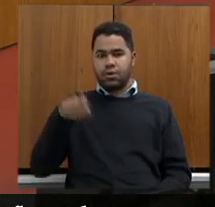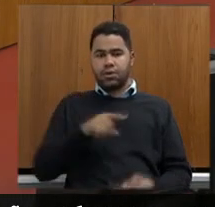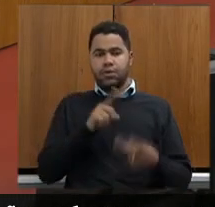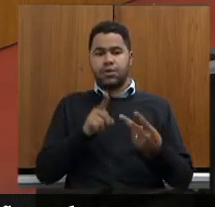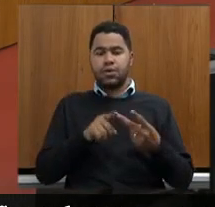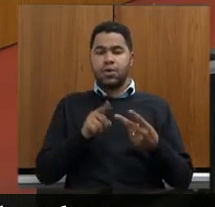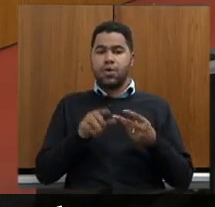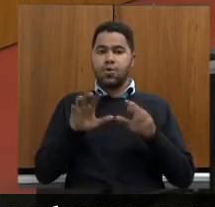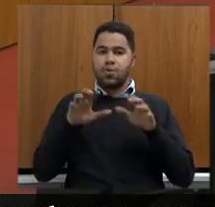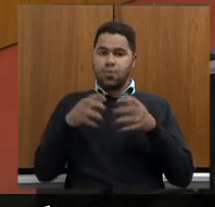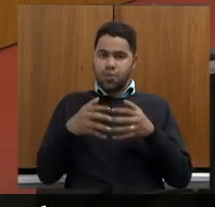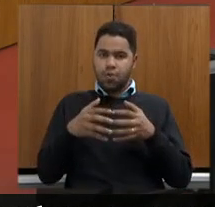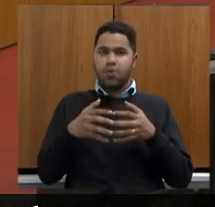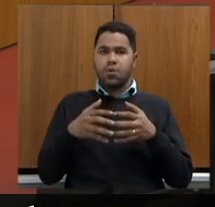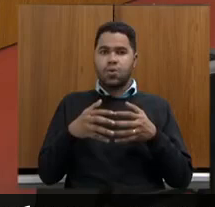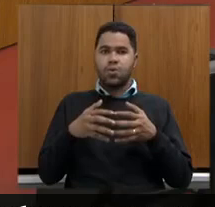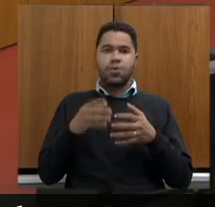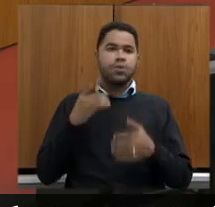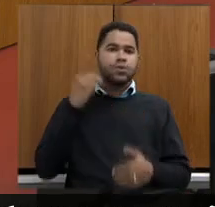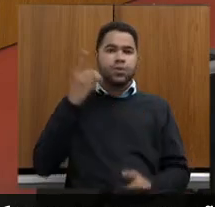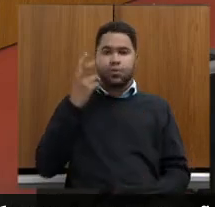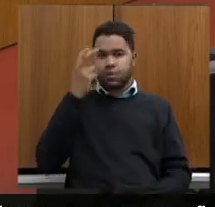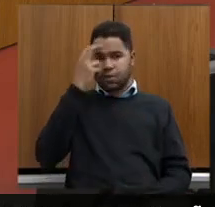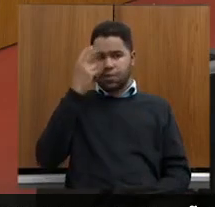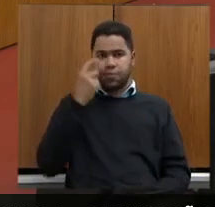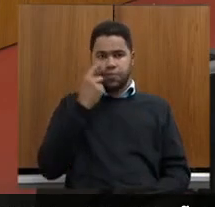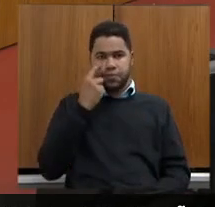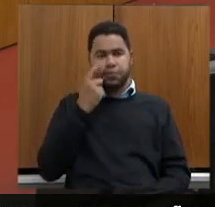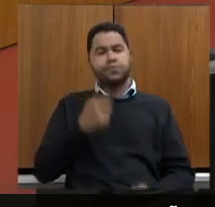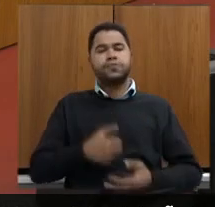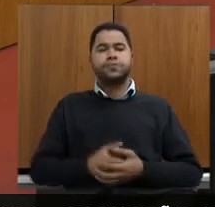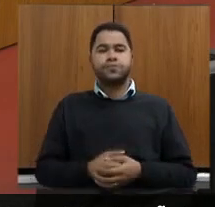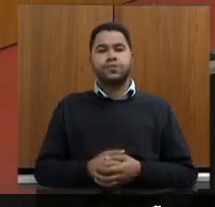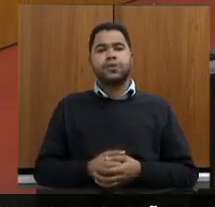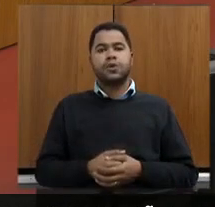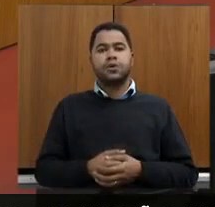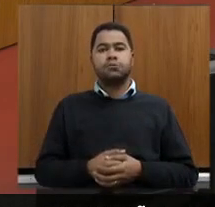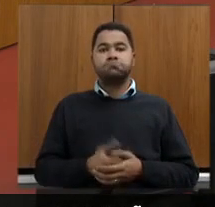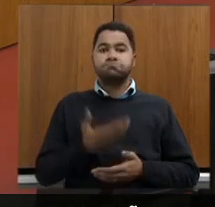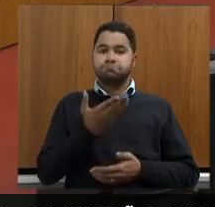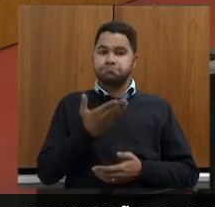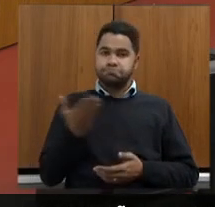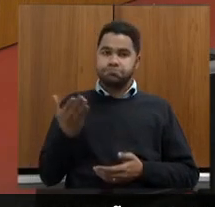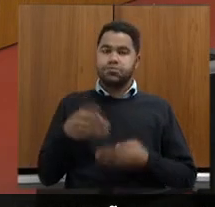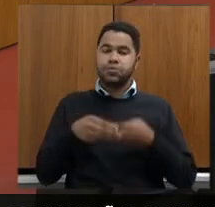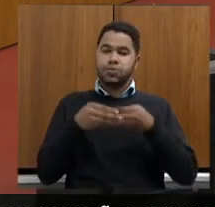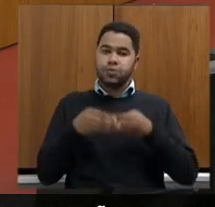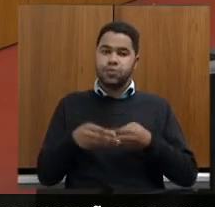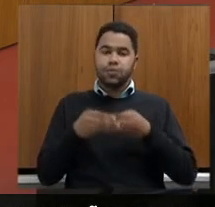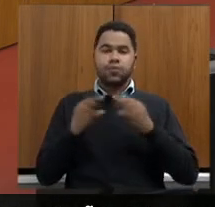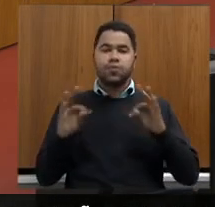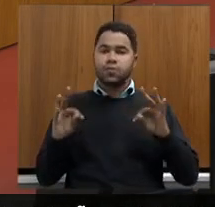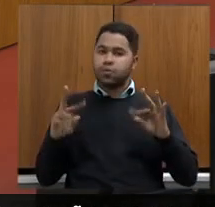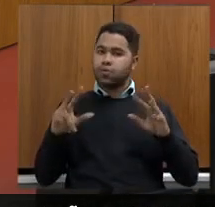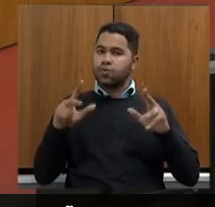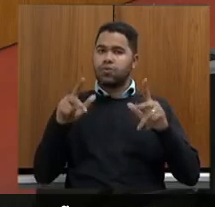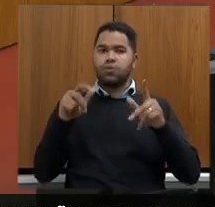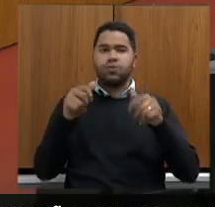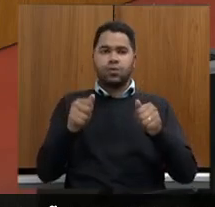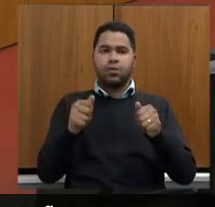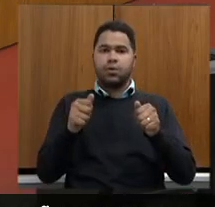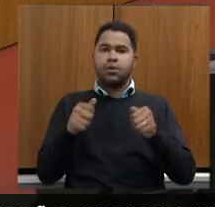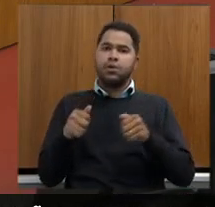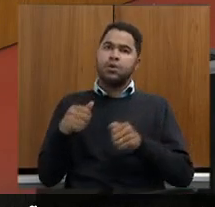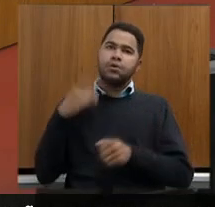líder de bloco Deputado Zé Guilherme na pessoa de vocês complementar a todas as